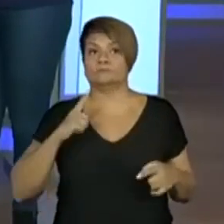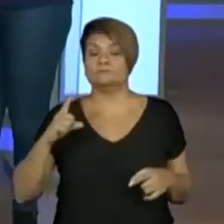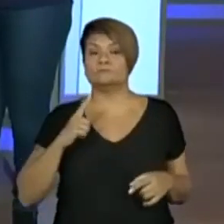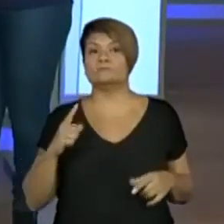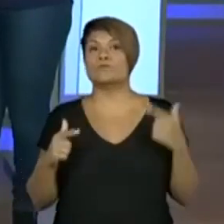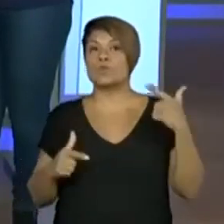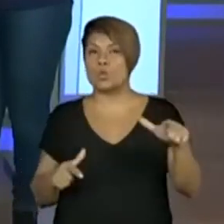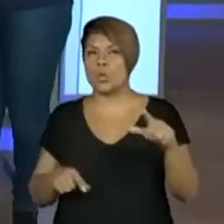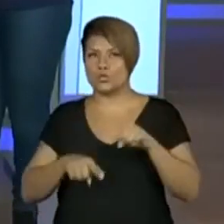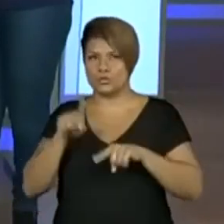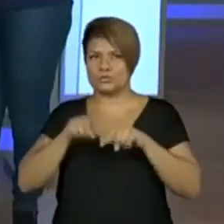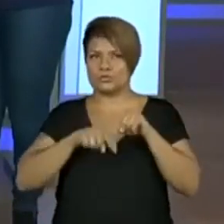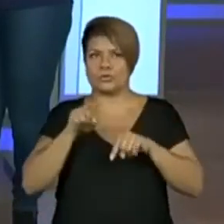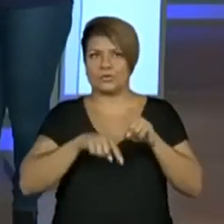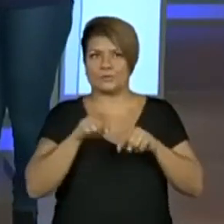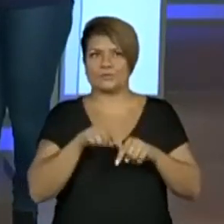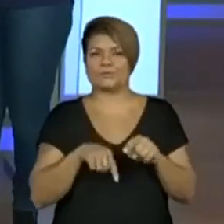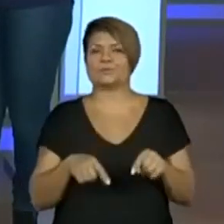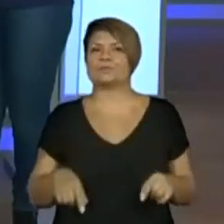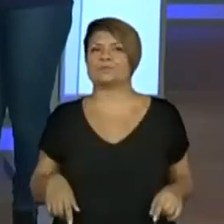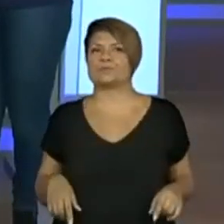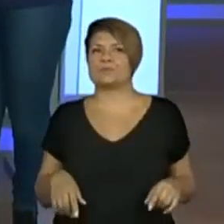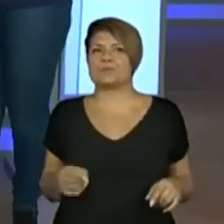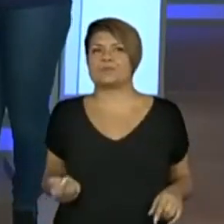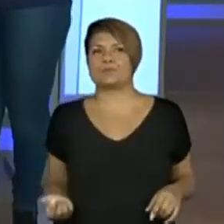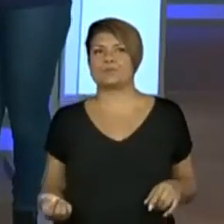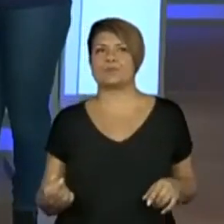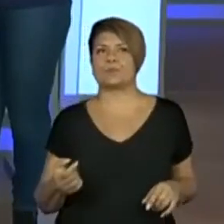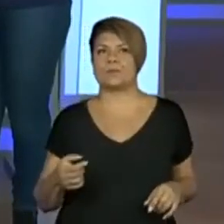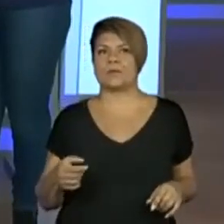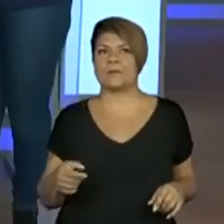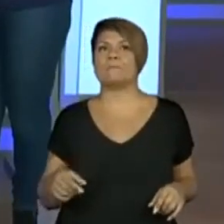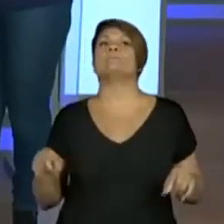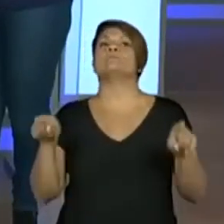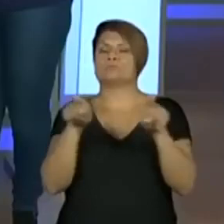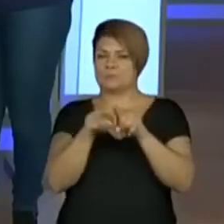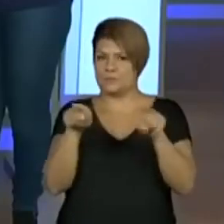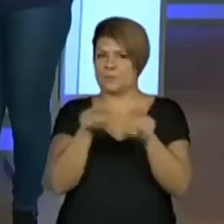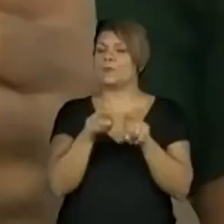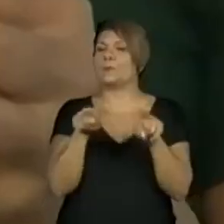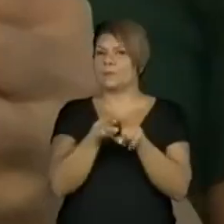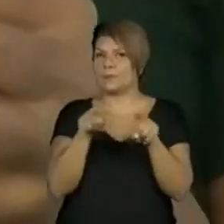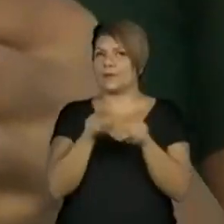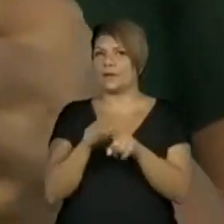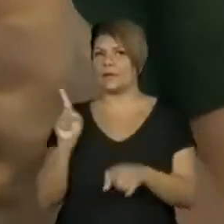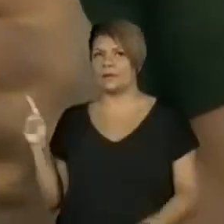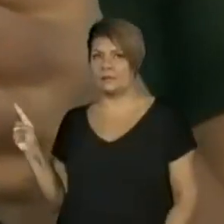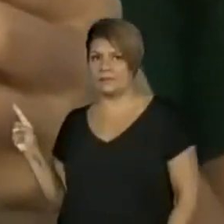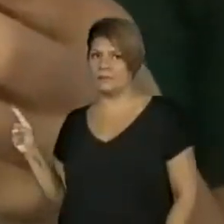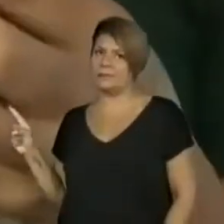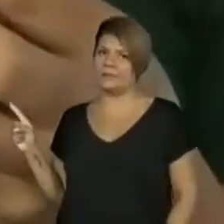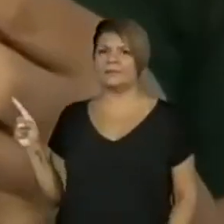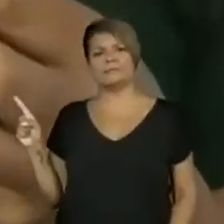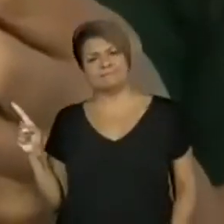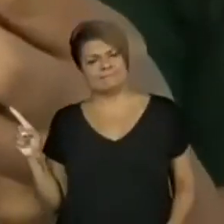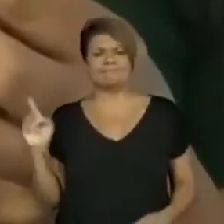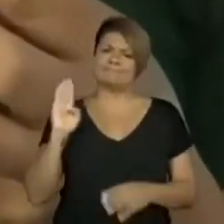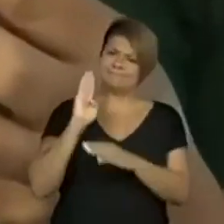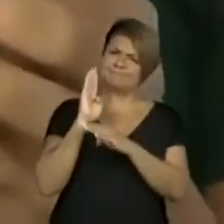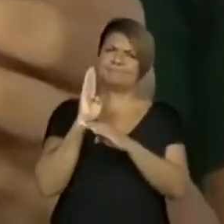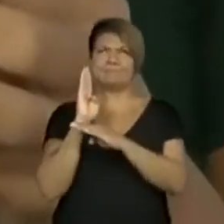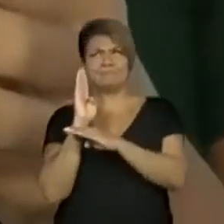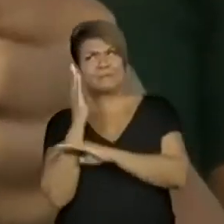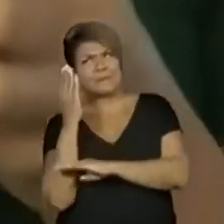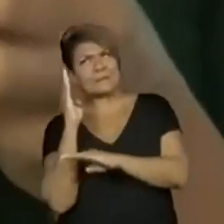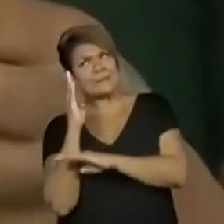ó a gente for olhar isso daqui também né é feito de